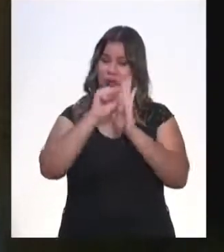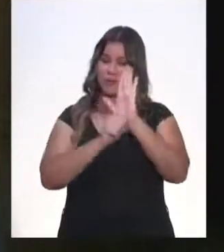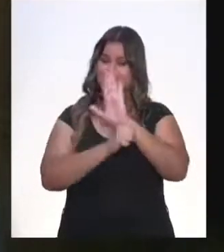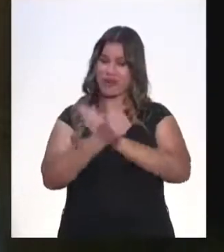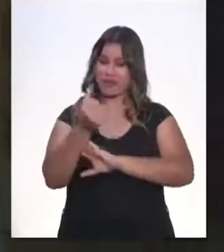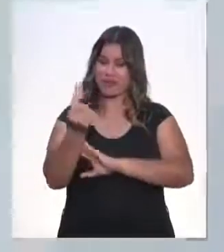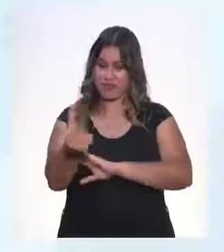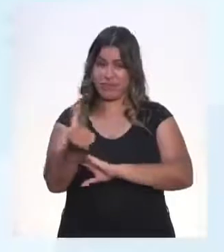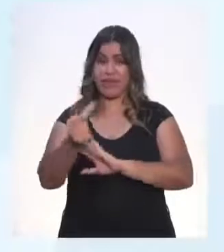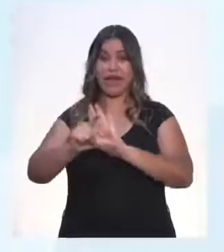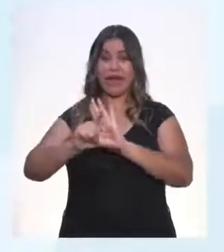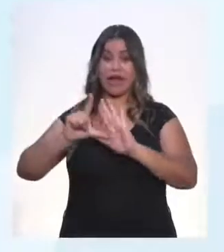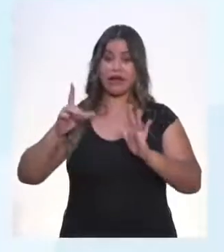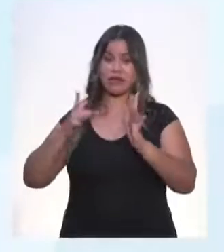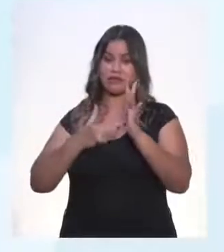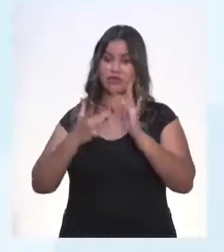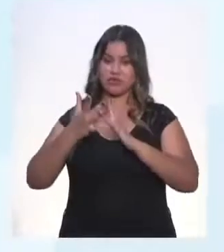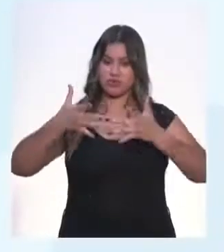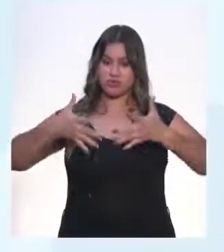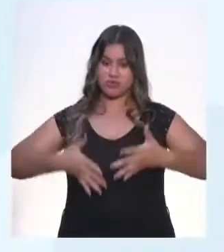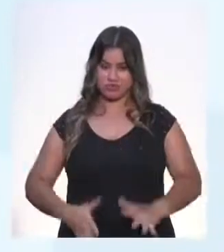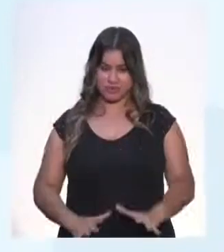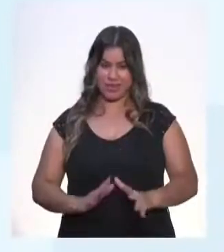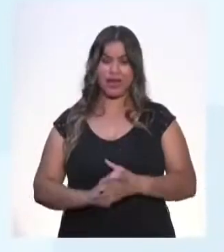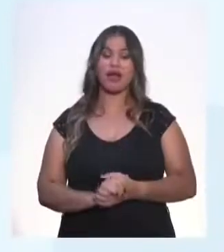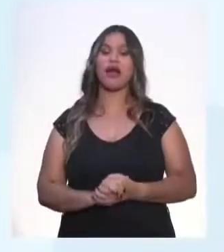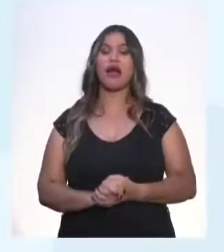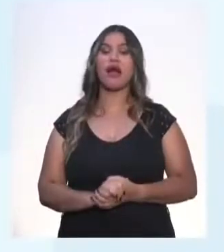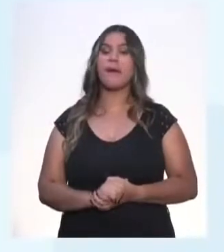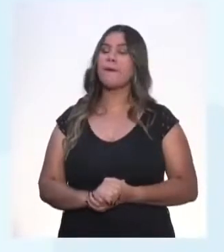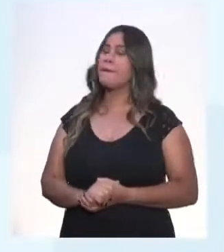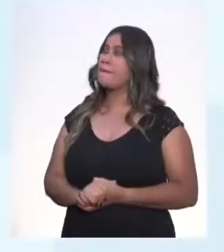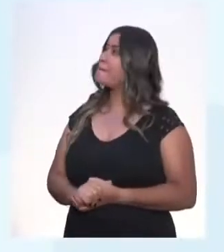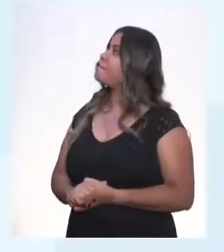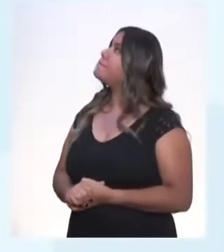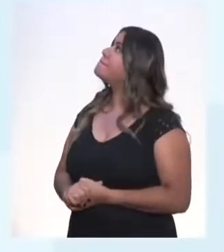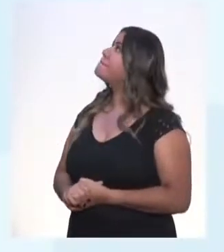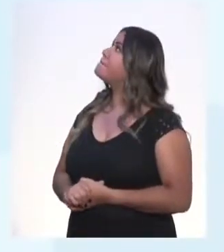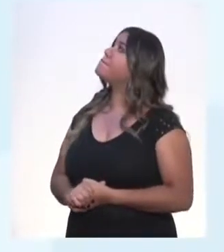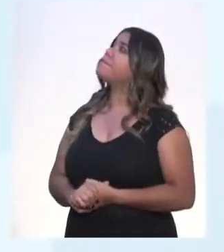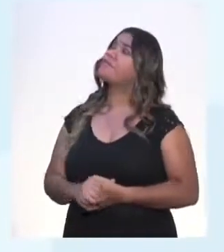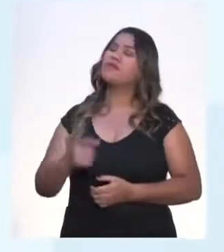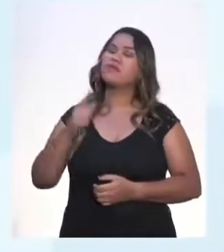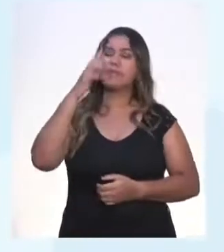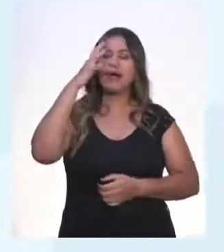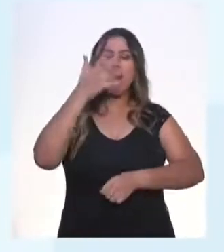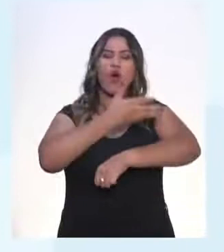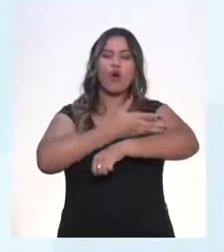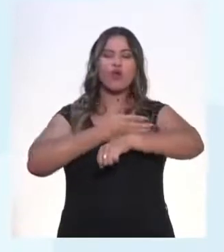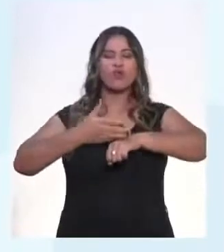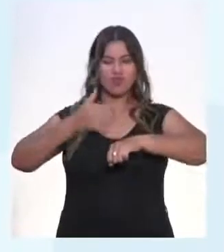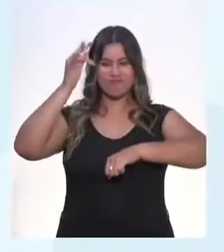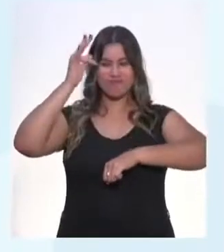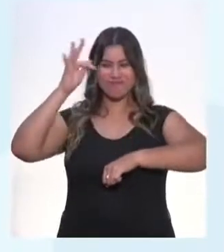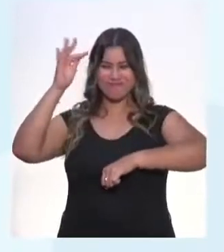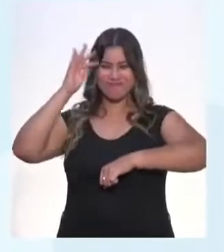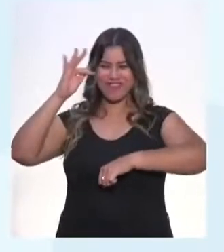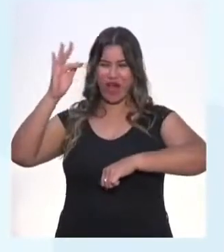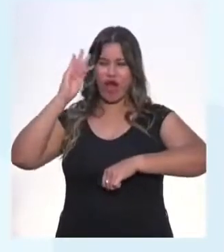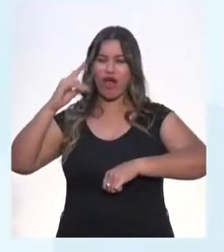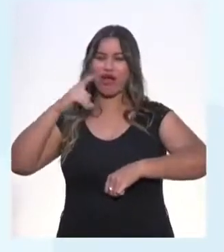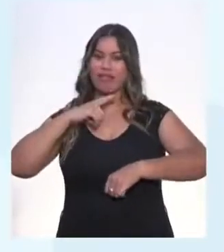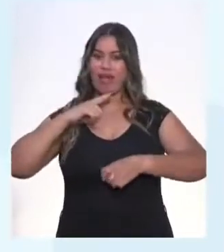6 a.C., então percebam como que a tradição do pensamento filosófico é uma tradição já